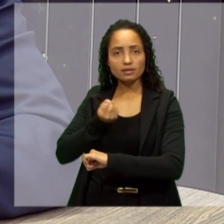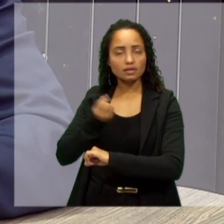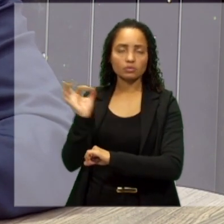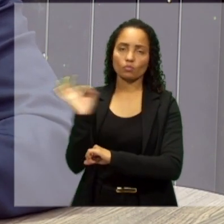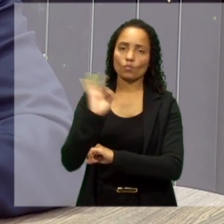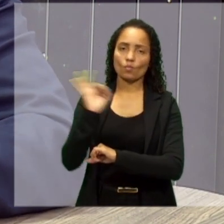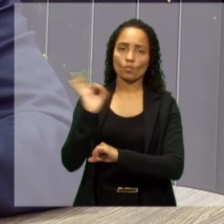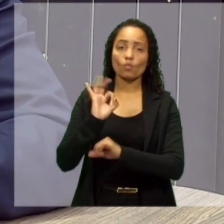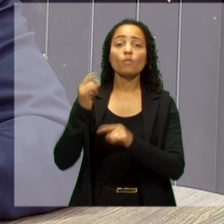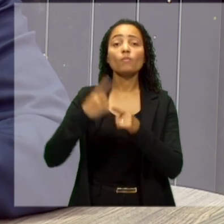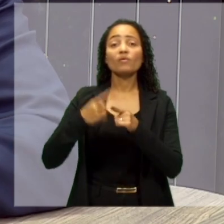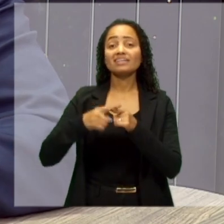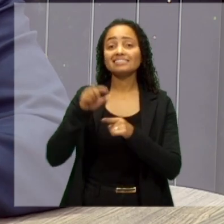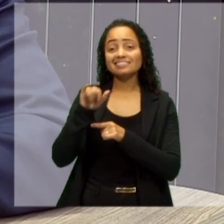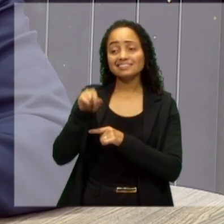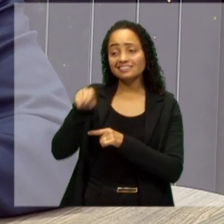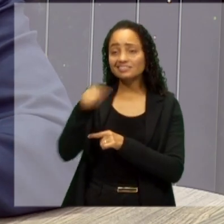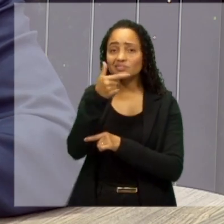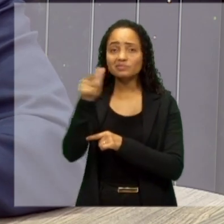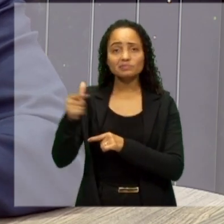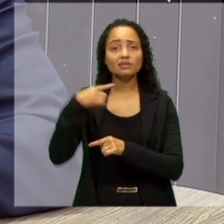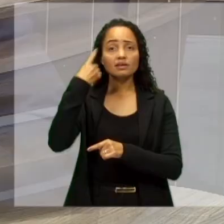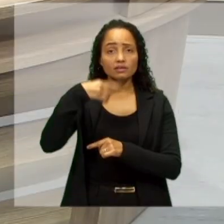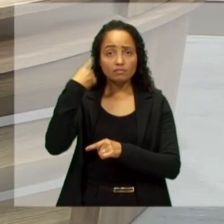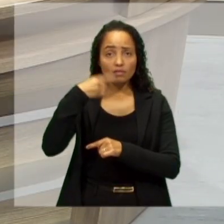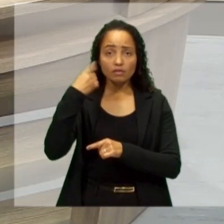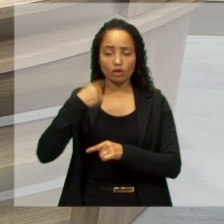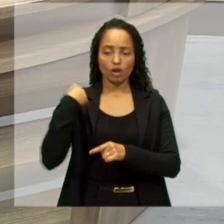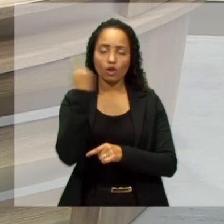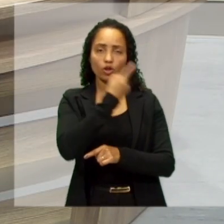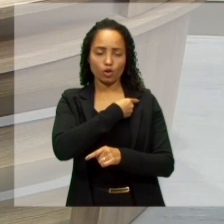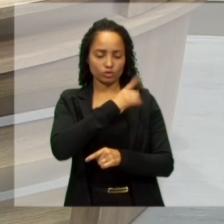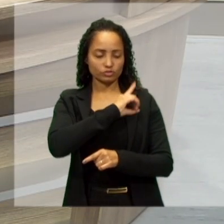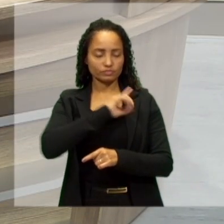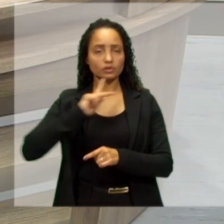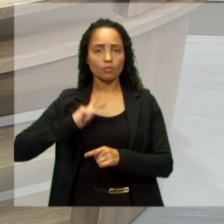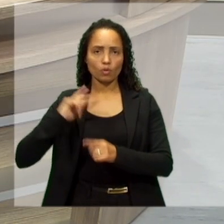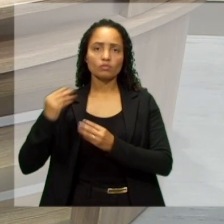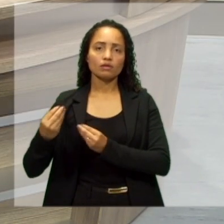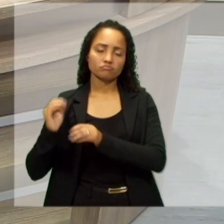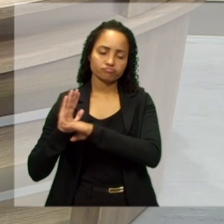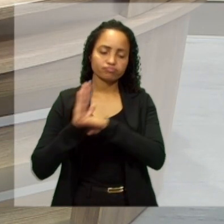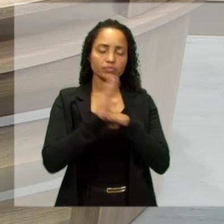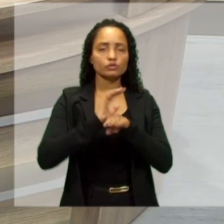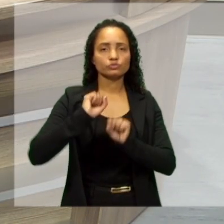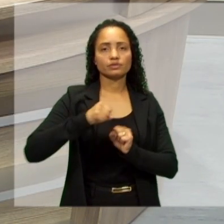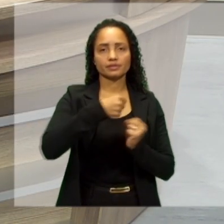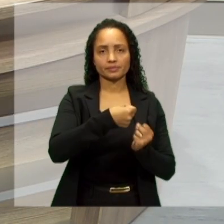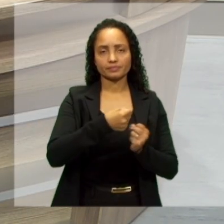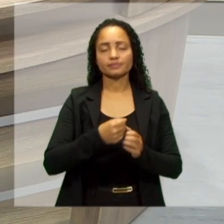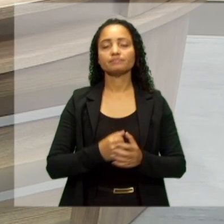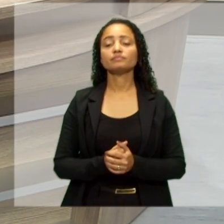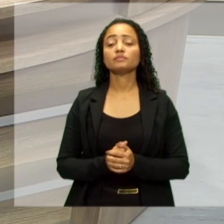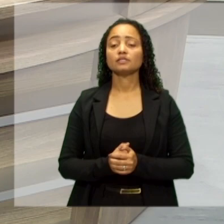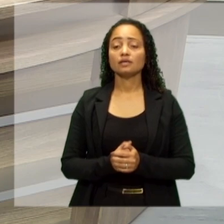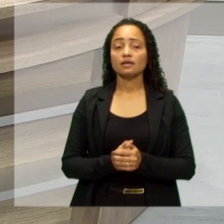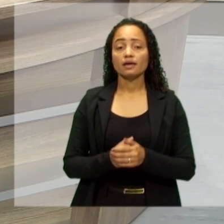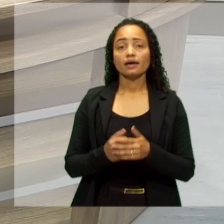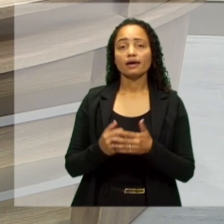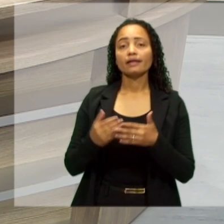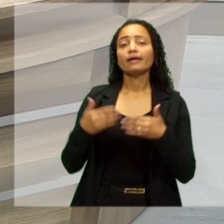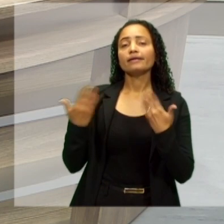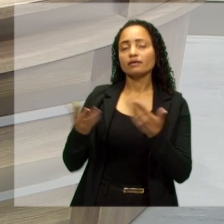constitui um advogado, necessariamente a Defensoria Pública passa a fazer a defesa. E aí é diferente, por exemplo, de